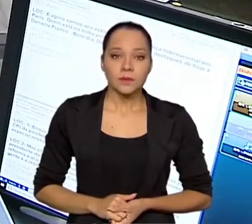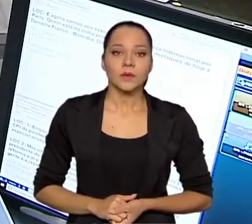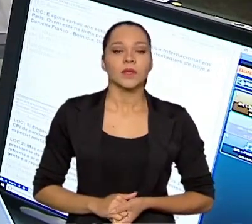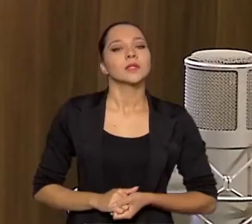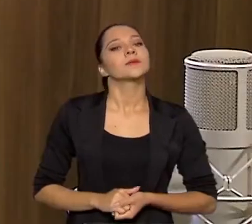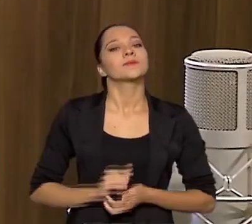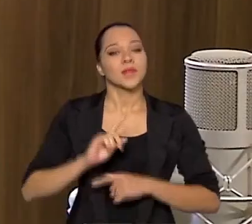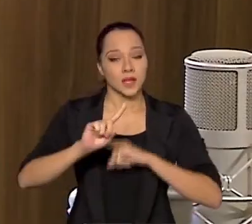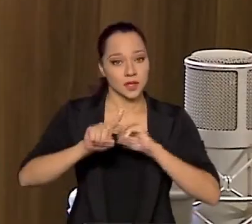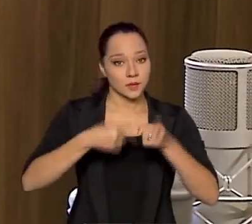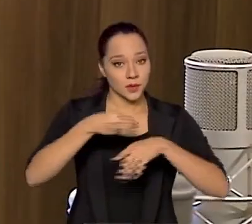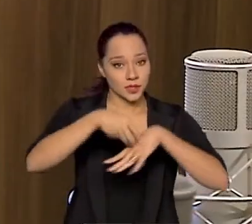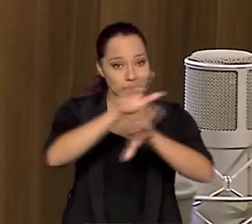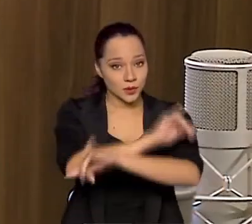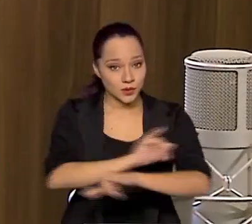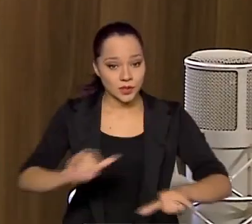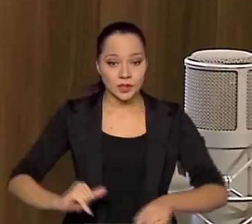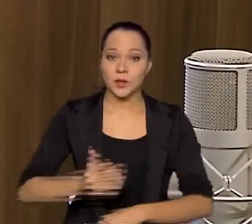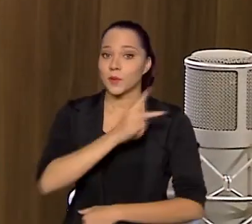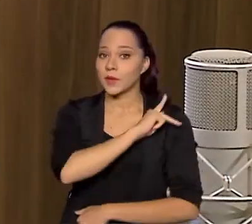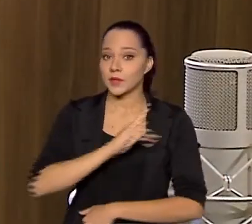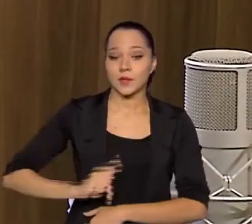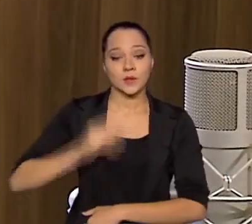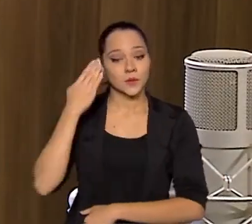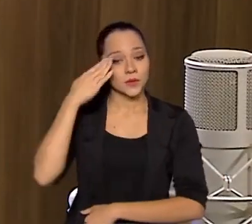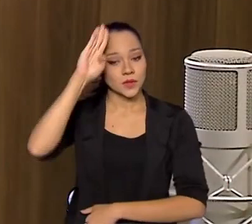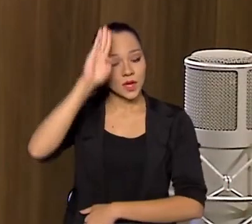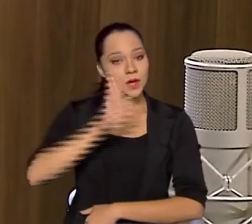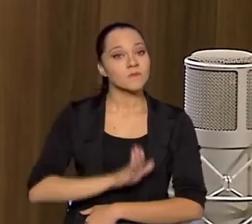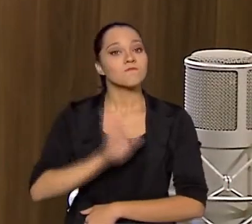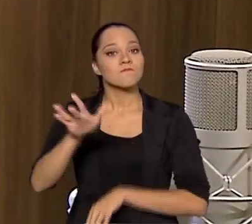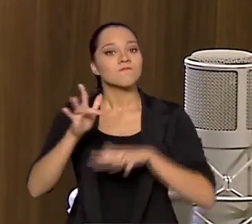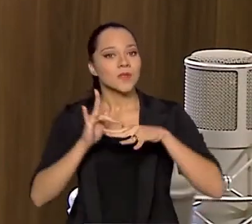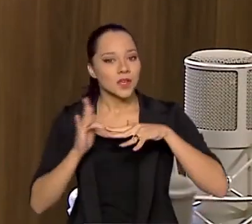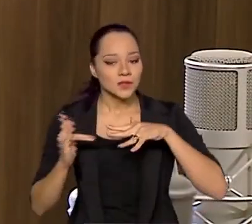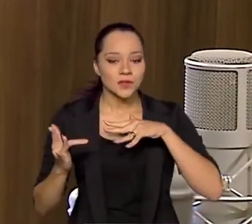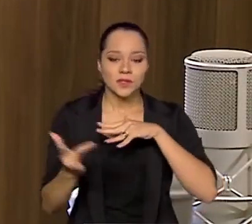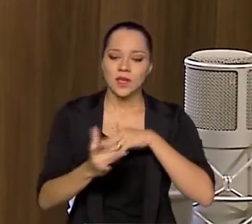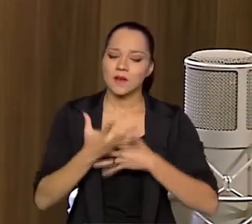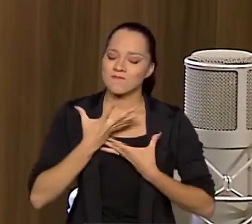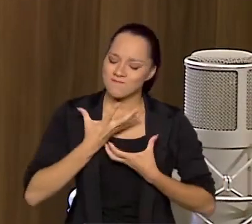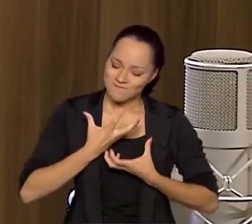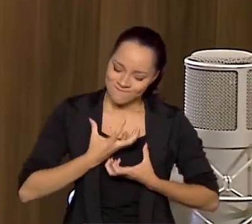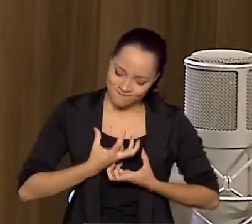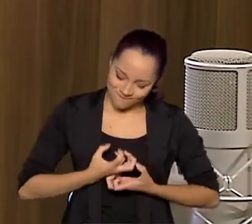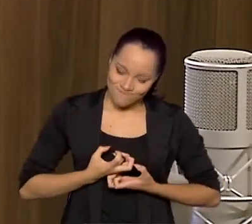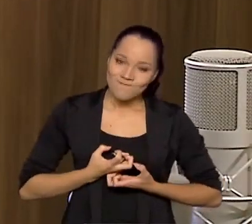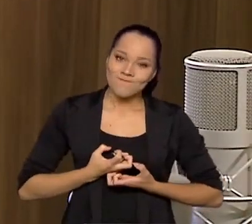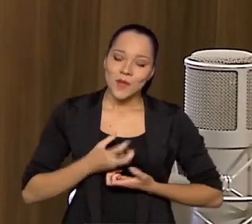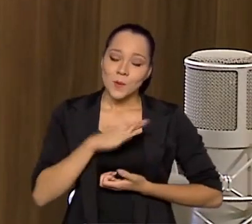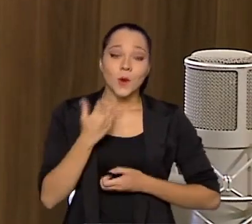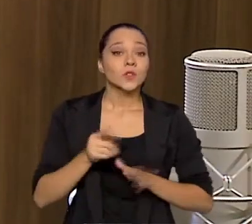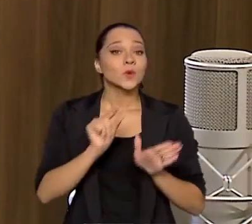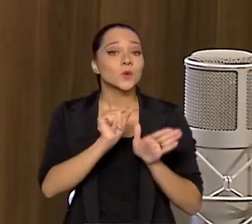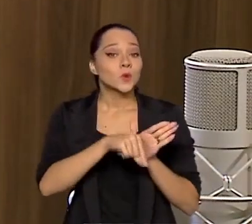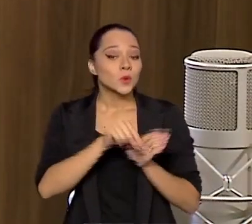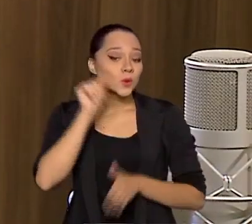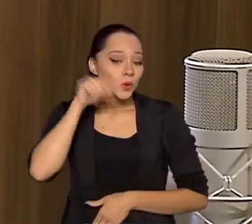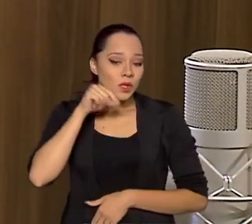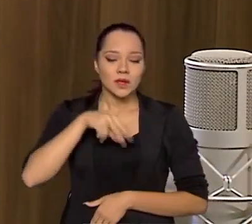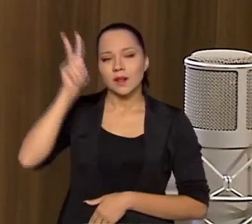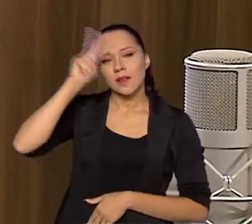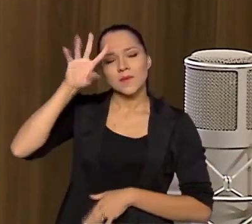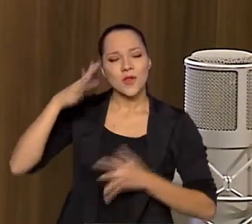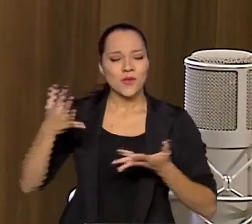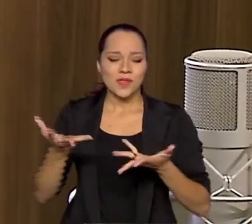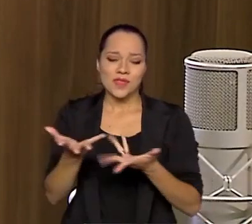E logo após essa notícia, o presidente Jair Bolsonaro foi às redes sociais lamentar o ocorrido. Pelo Twitter, ele lembrou do